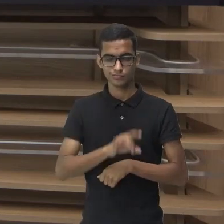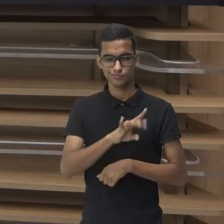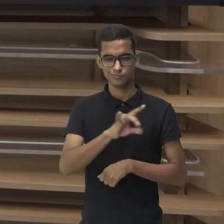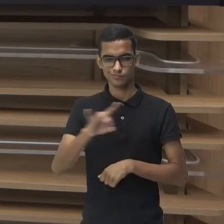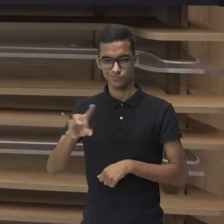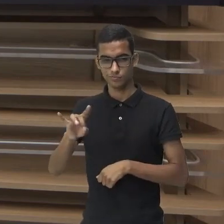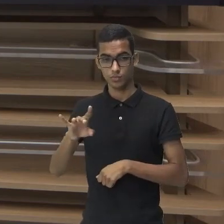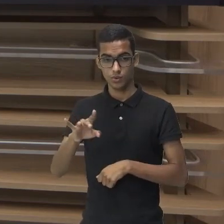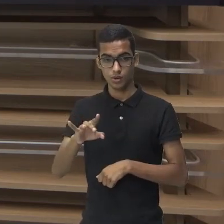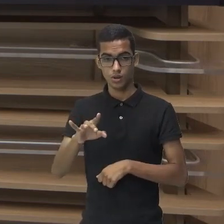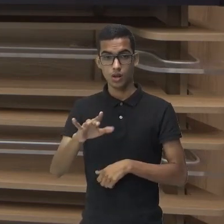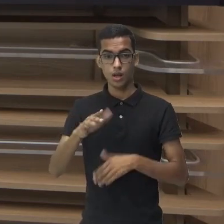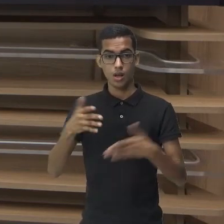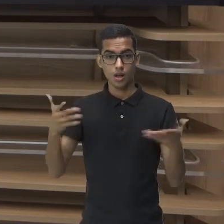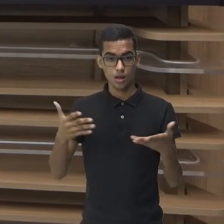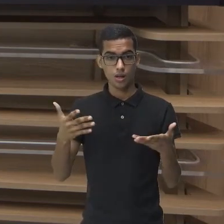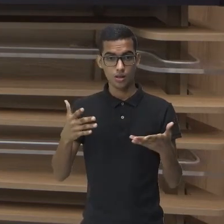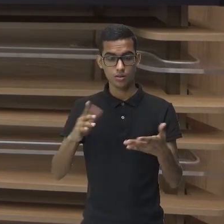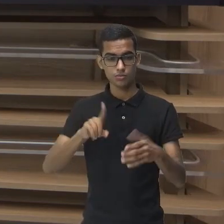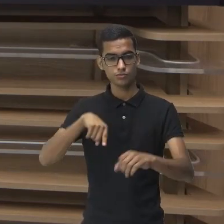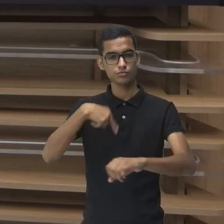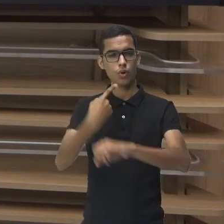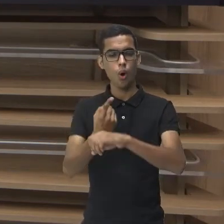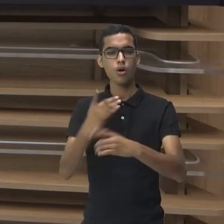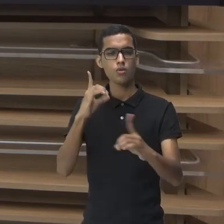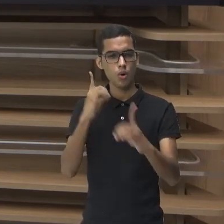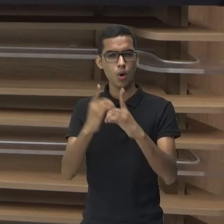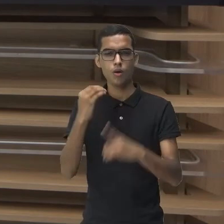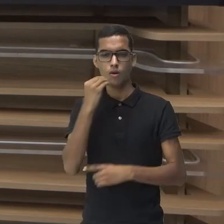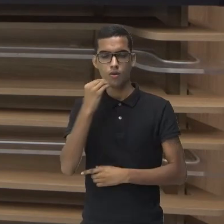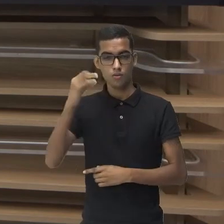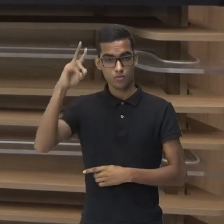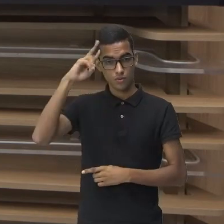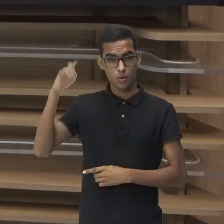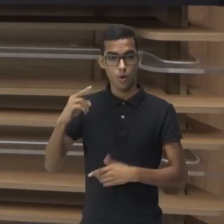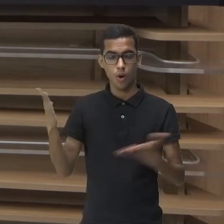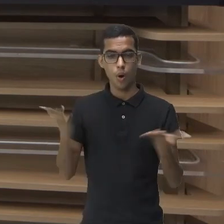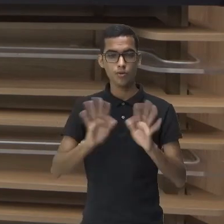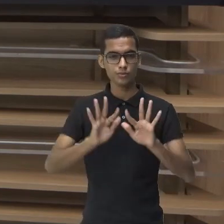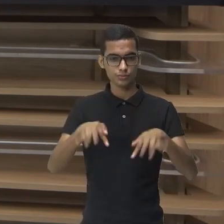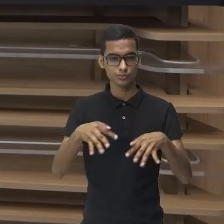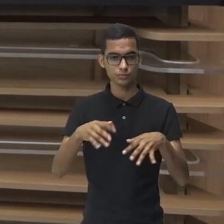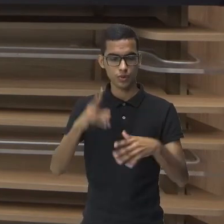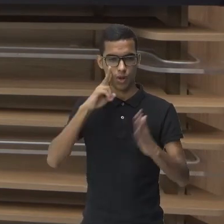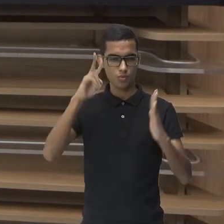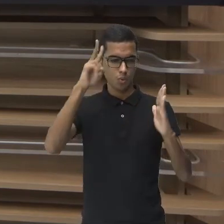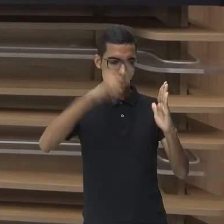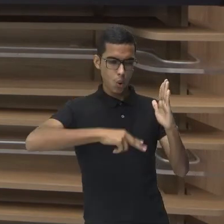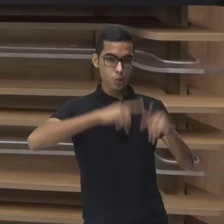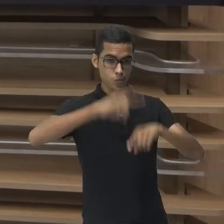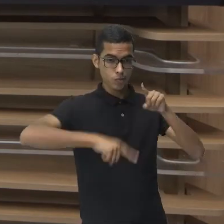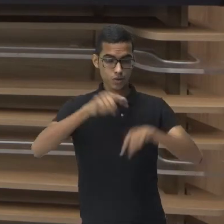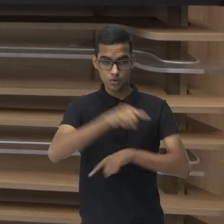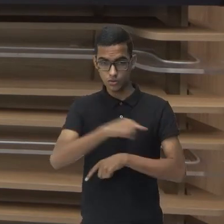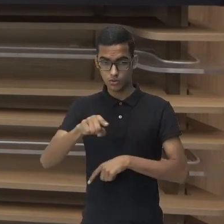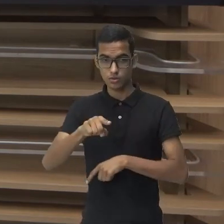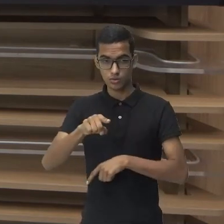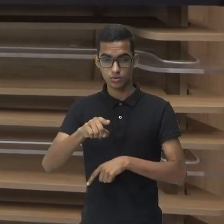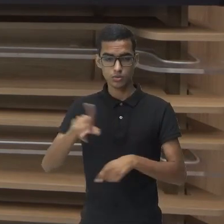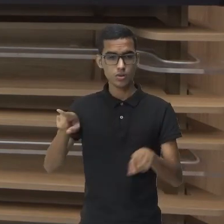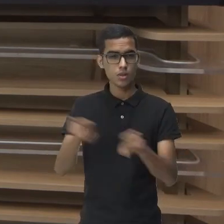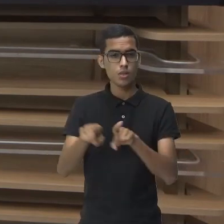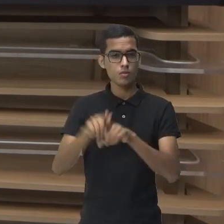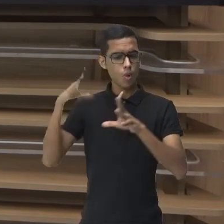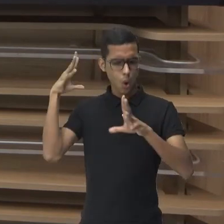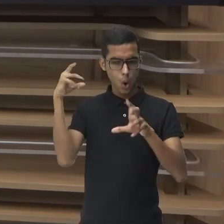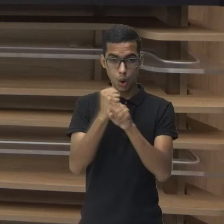tá? A gente vai se encontrar em outras aulas de história. Por hoje é só. Dê uma lida no material de vocês, dê uma